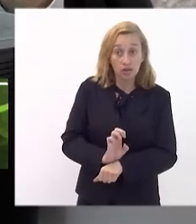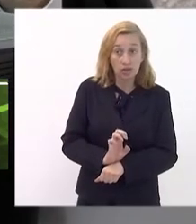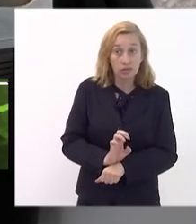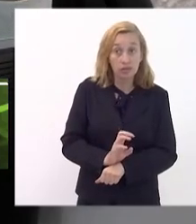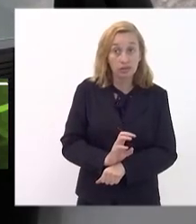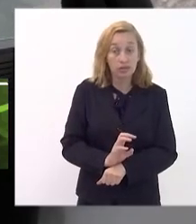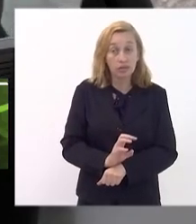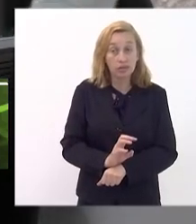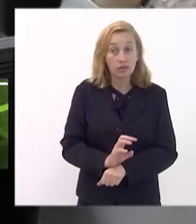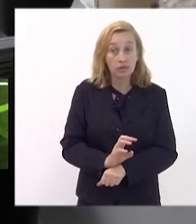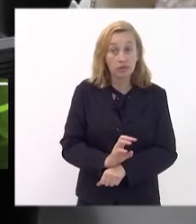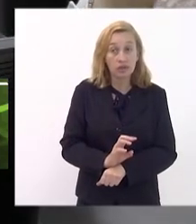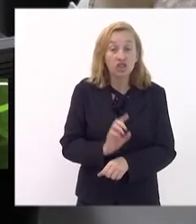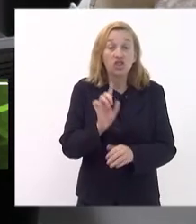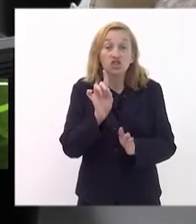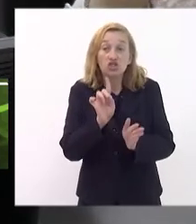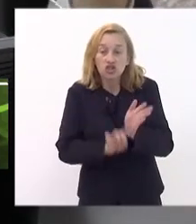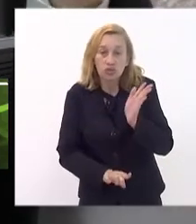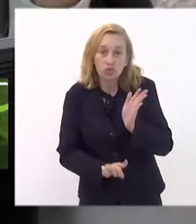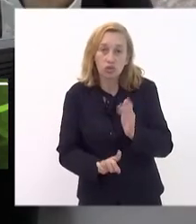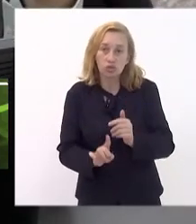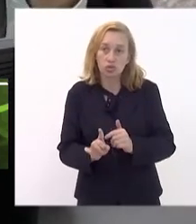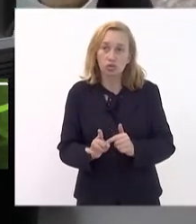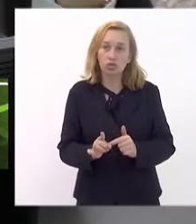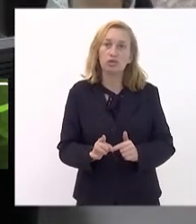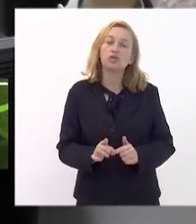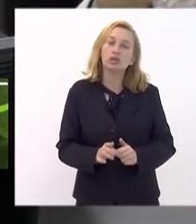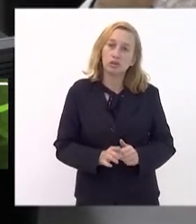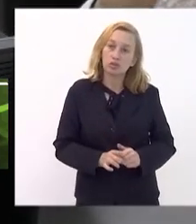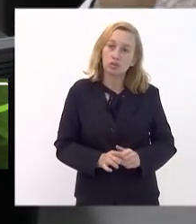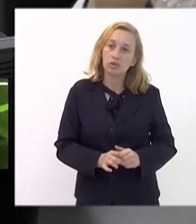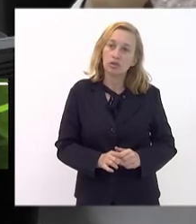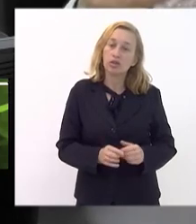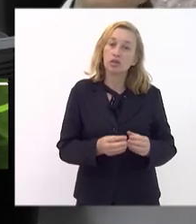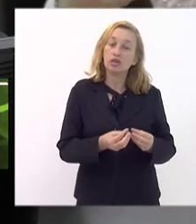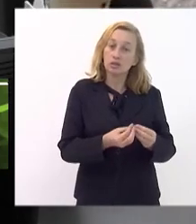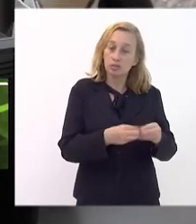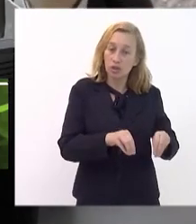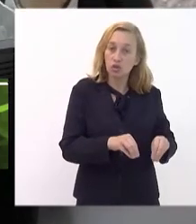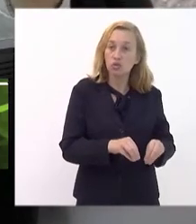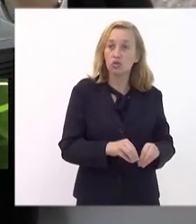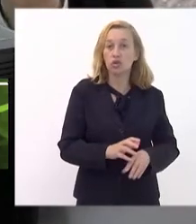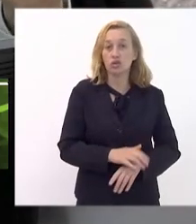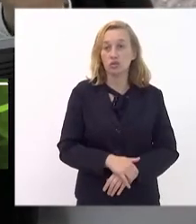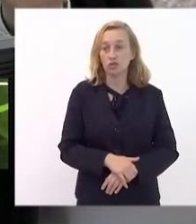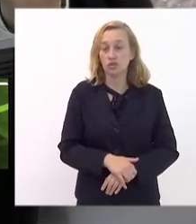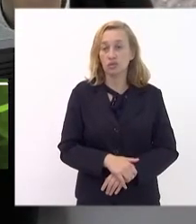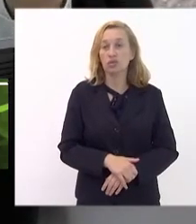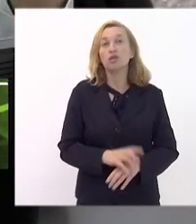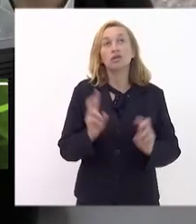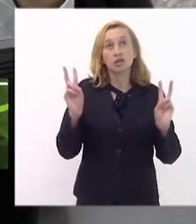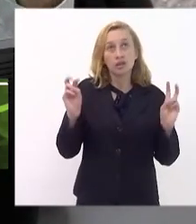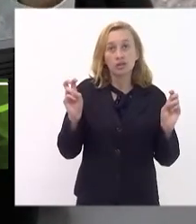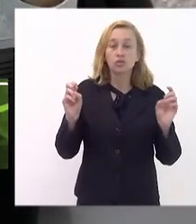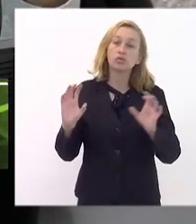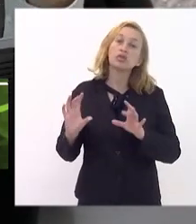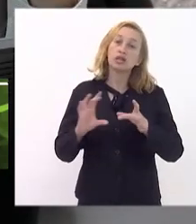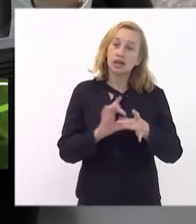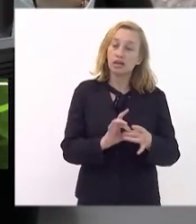tentar mitigar esses acontecimentos, nem que sejam questões também